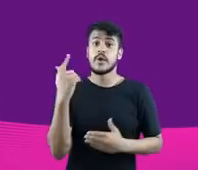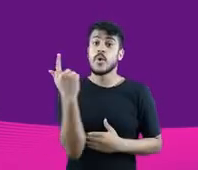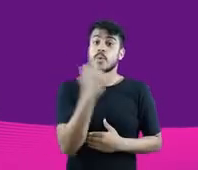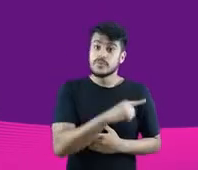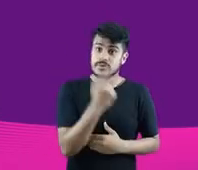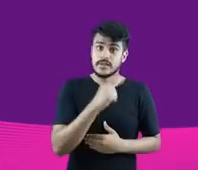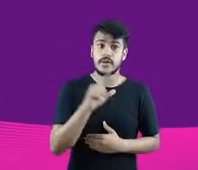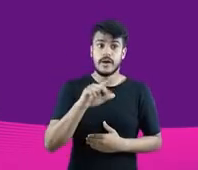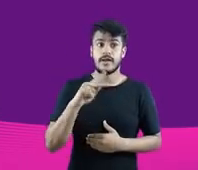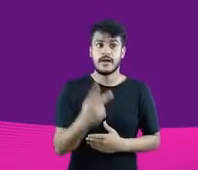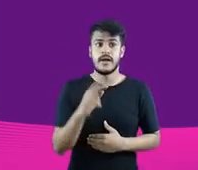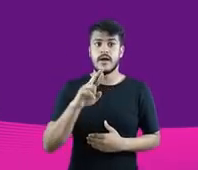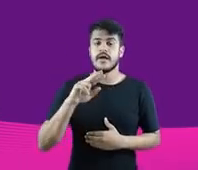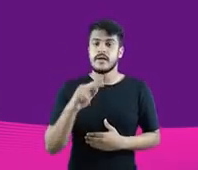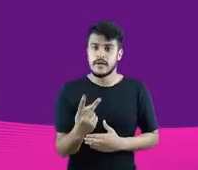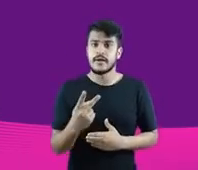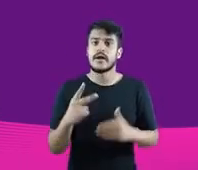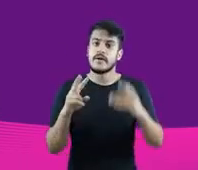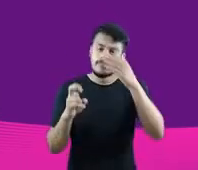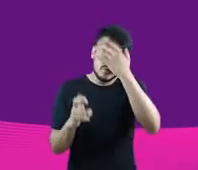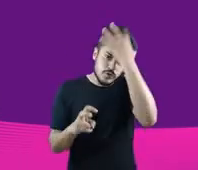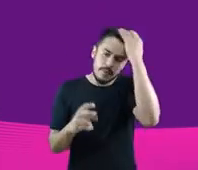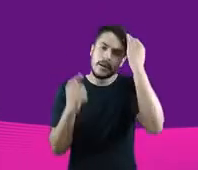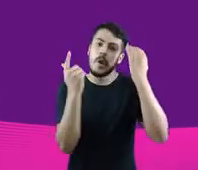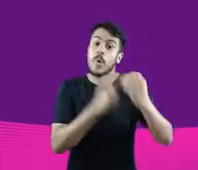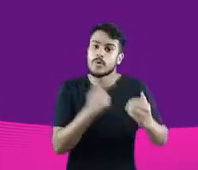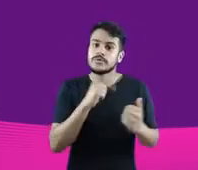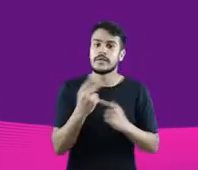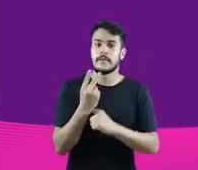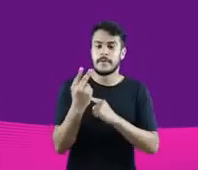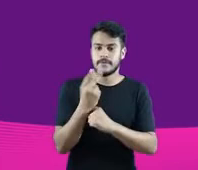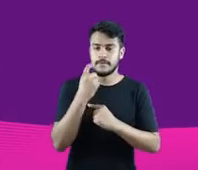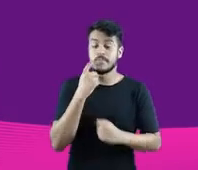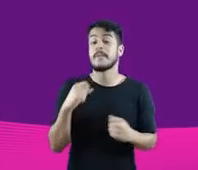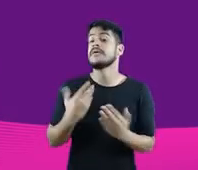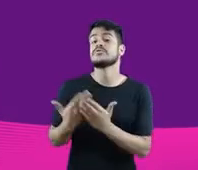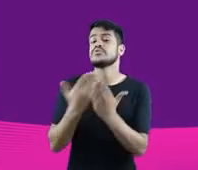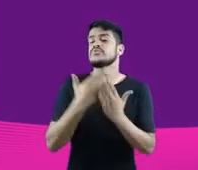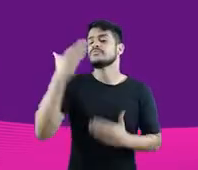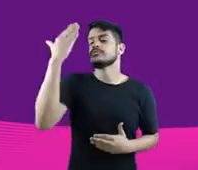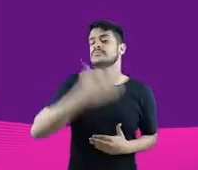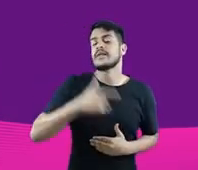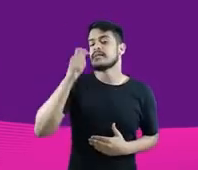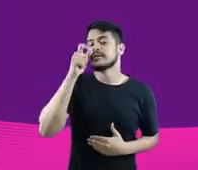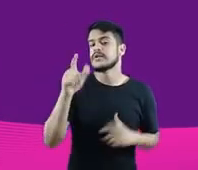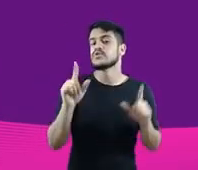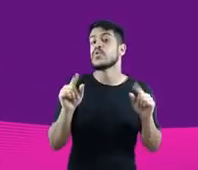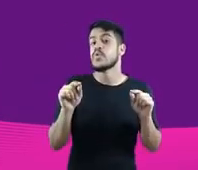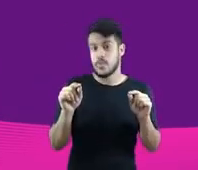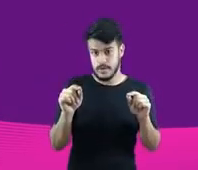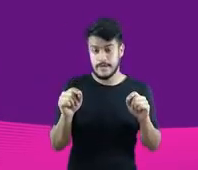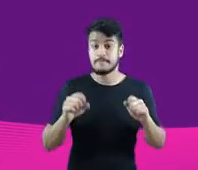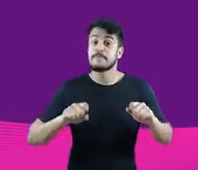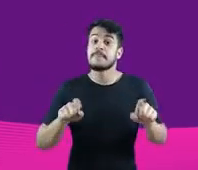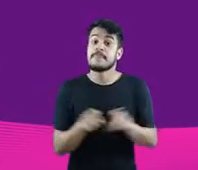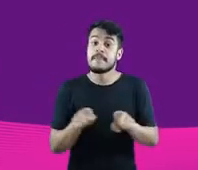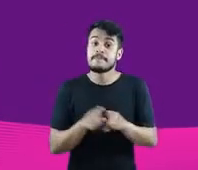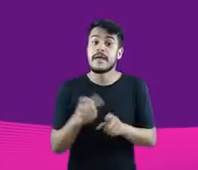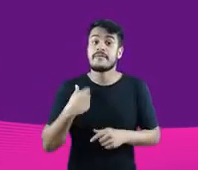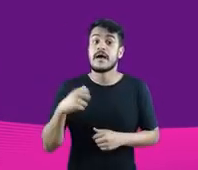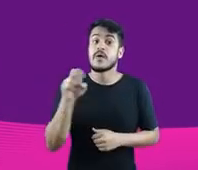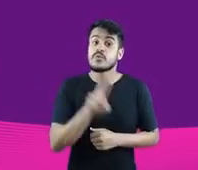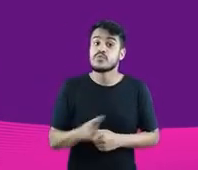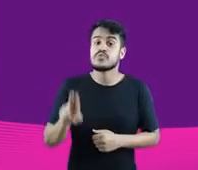LH-RH em relação à preservação. Mas o que esse estudo mostrou de interessante é que também o uso dos